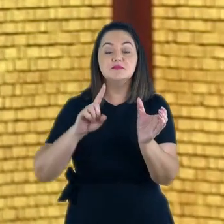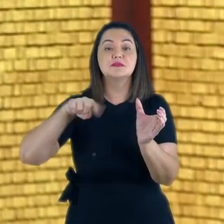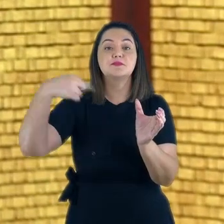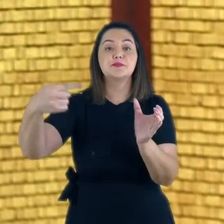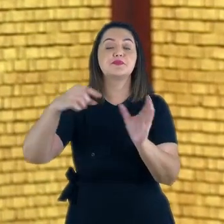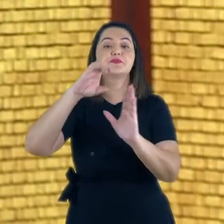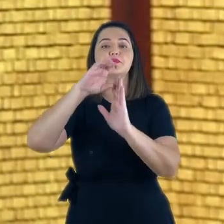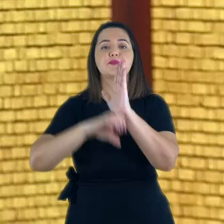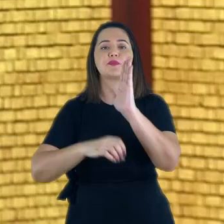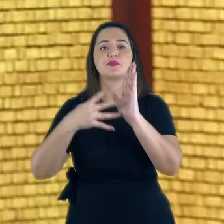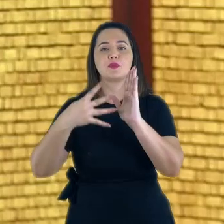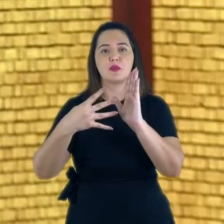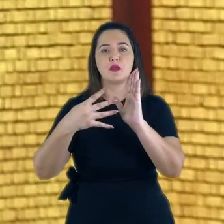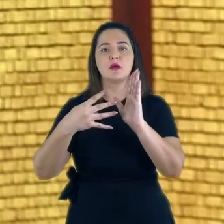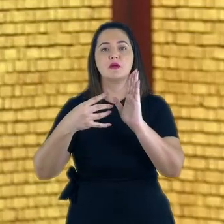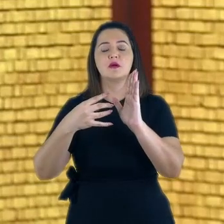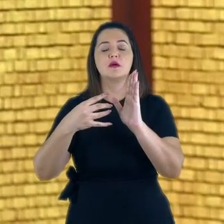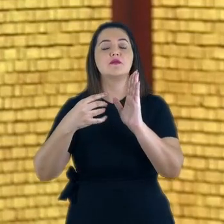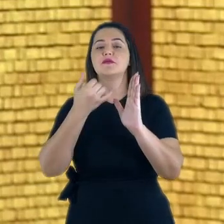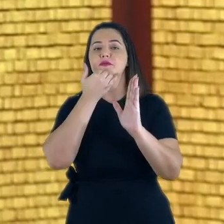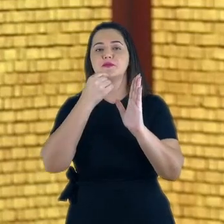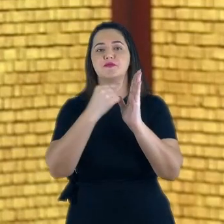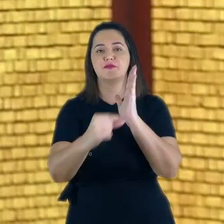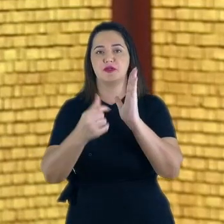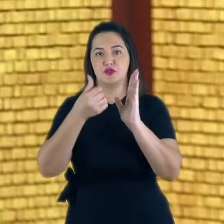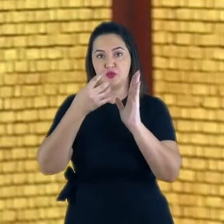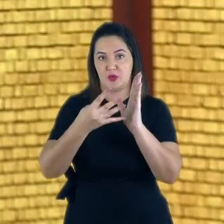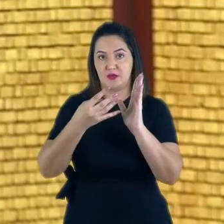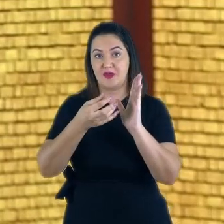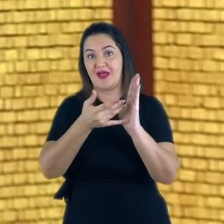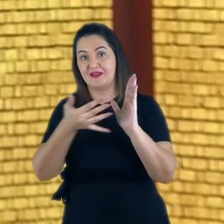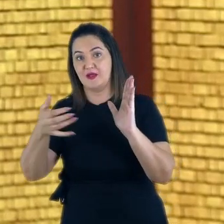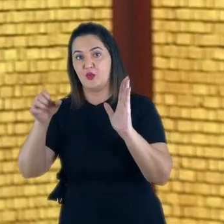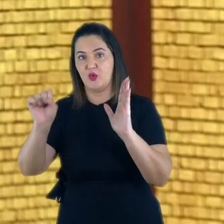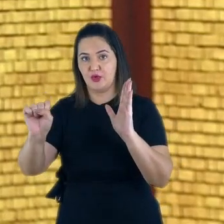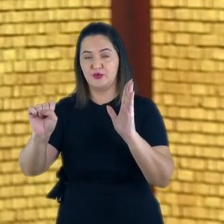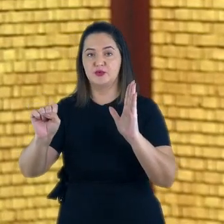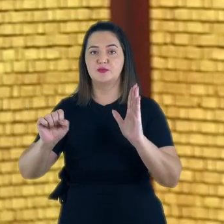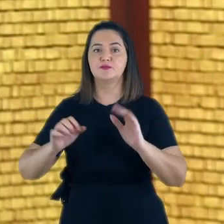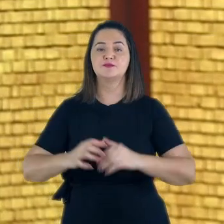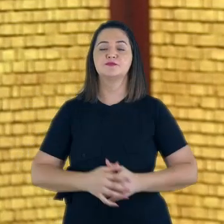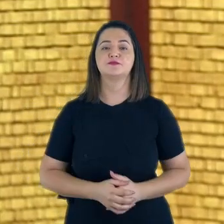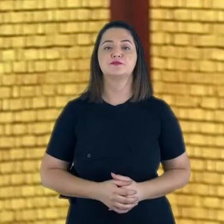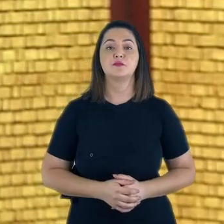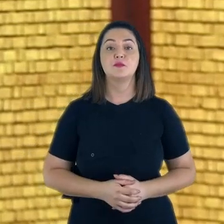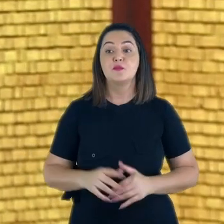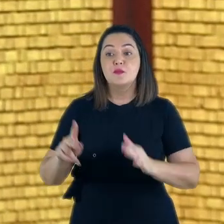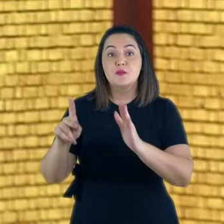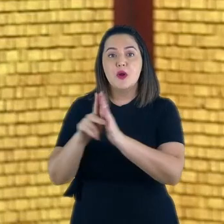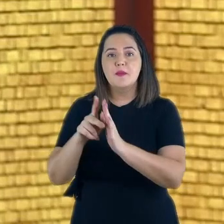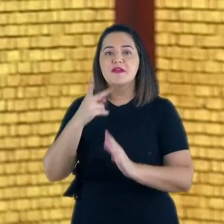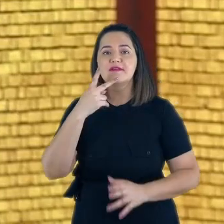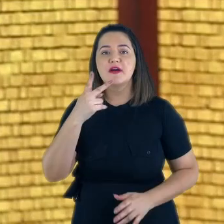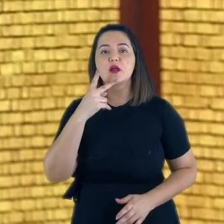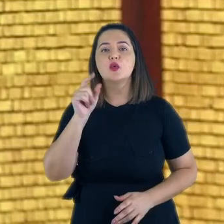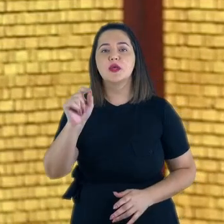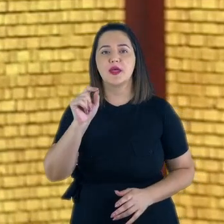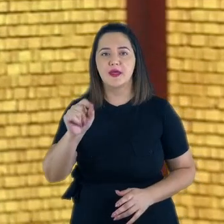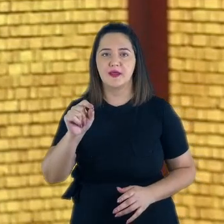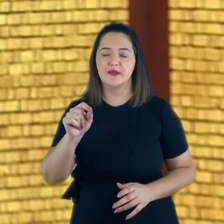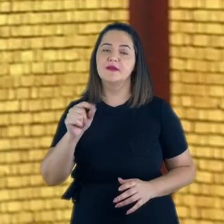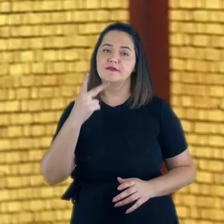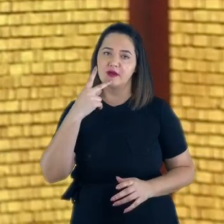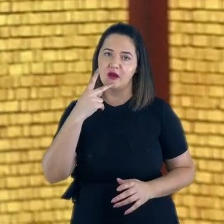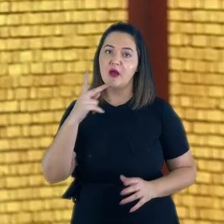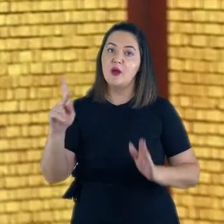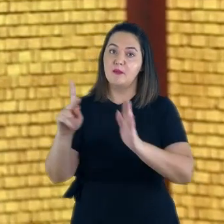a 8, o próprio profeta Ezequiel torna-se um símbolo em miniatura, primeiro da casa de Israel